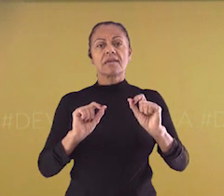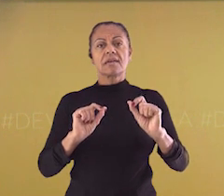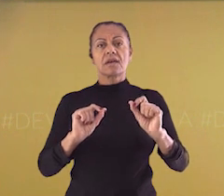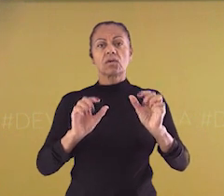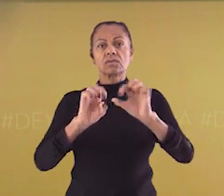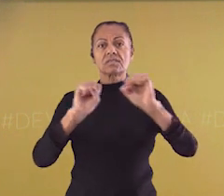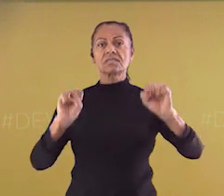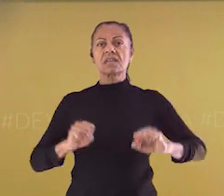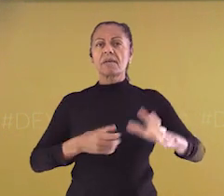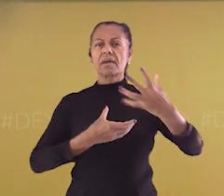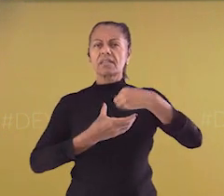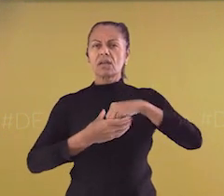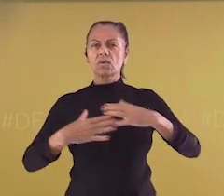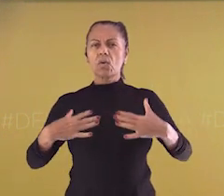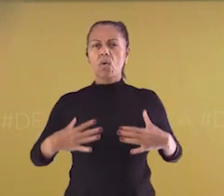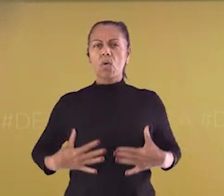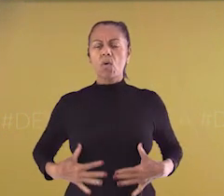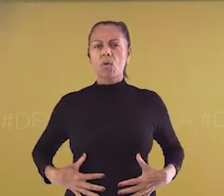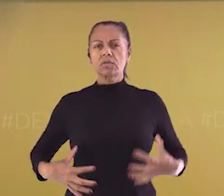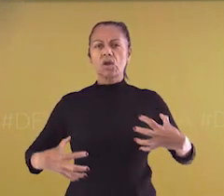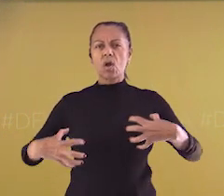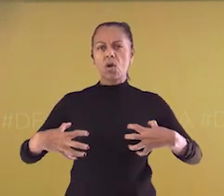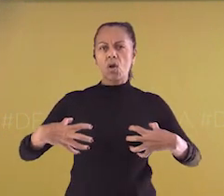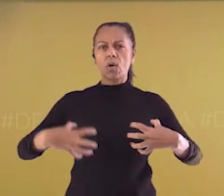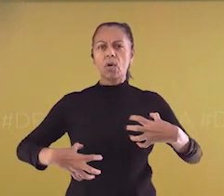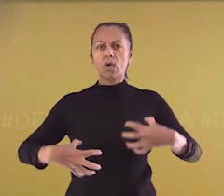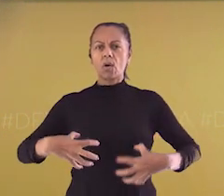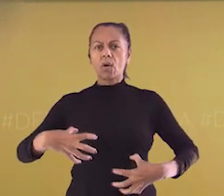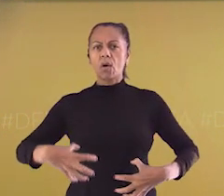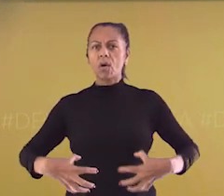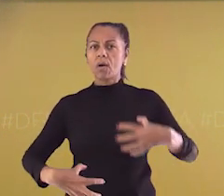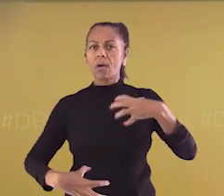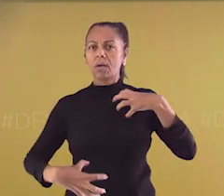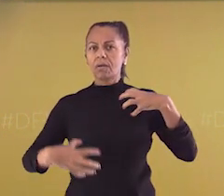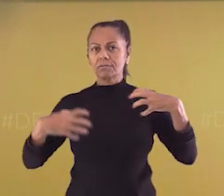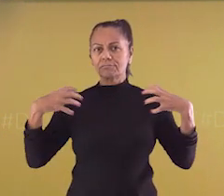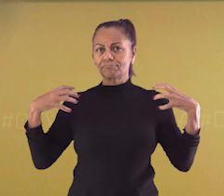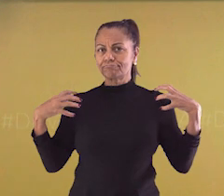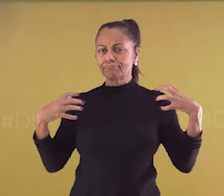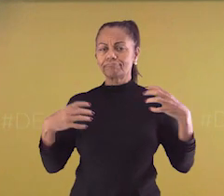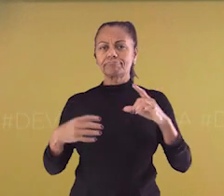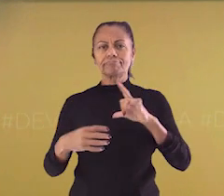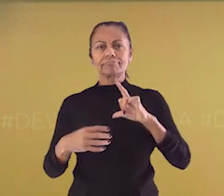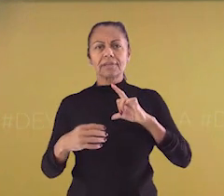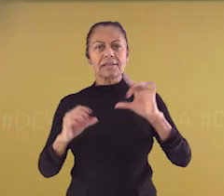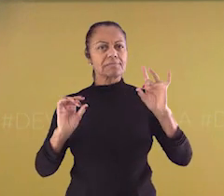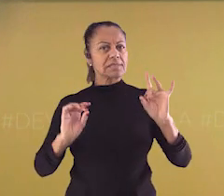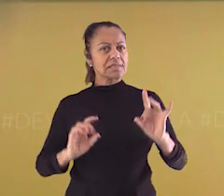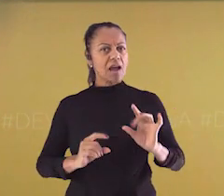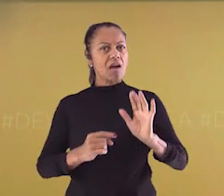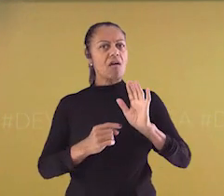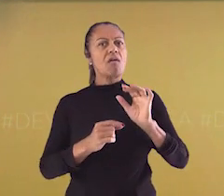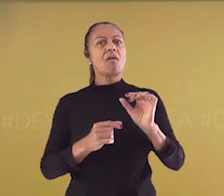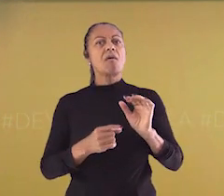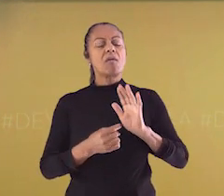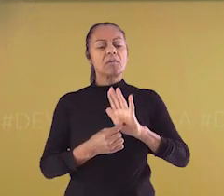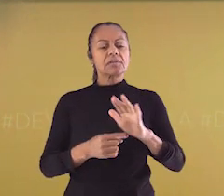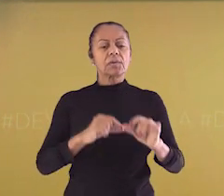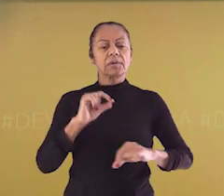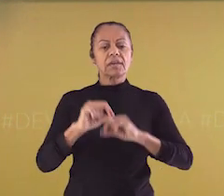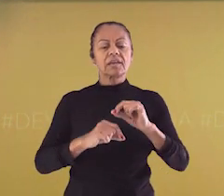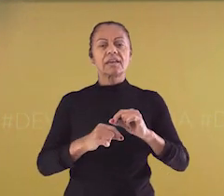órgãos, com formas e funções definidas para desempenhar cada papel. O sistema esquelético